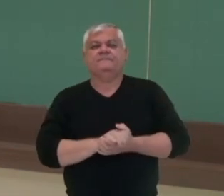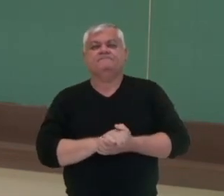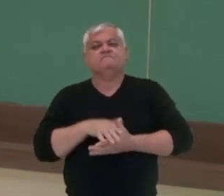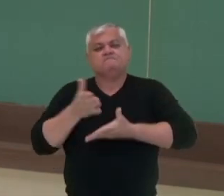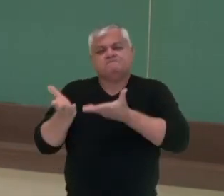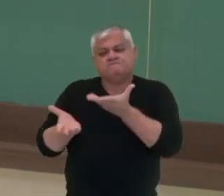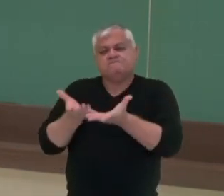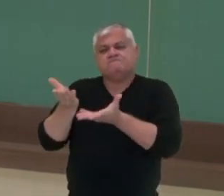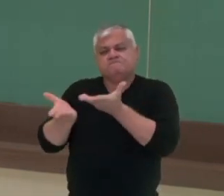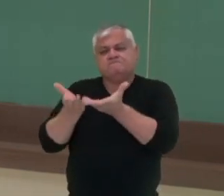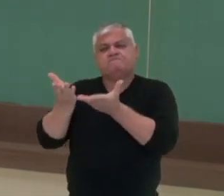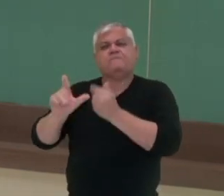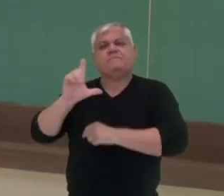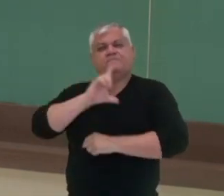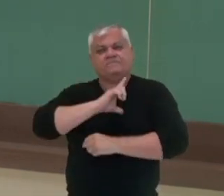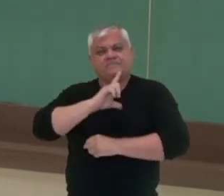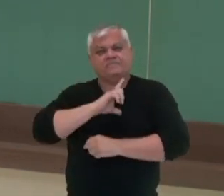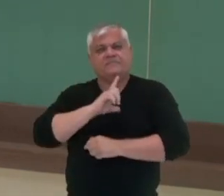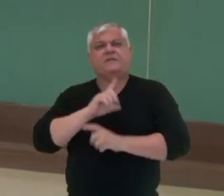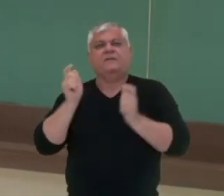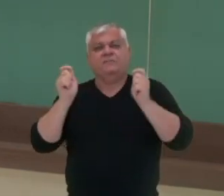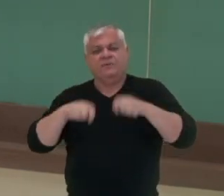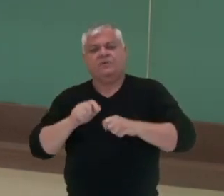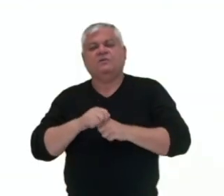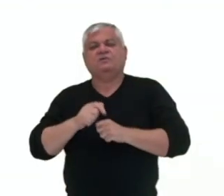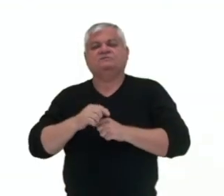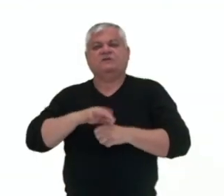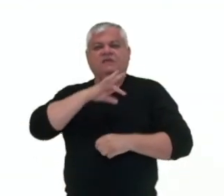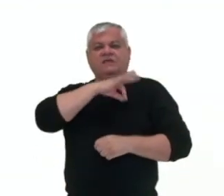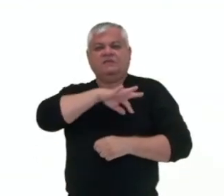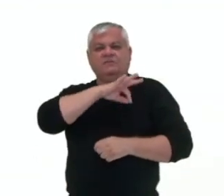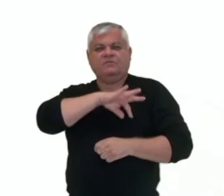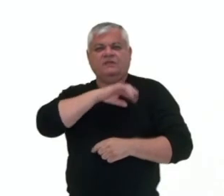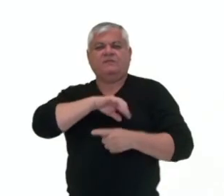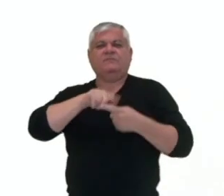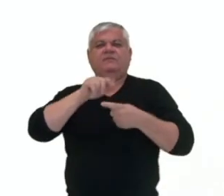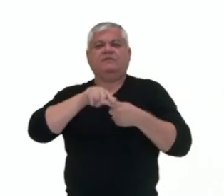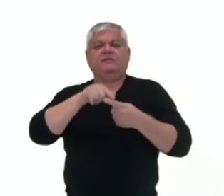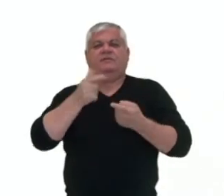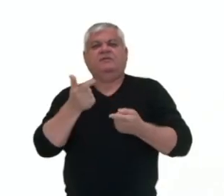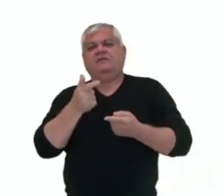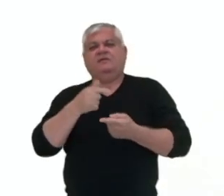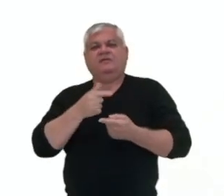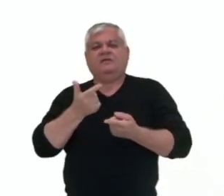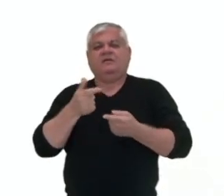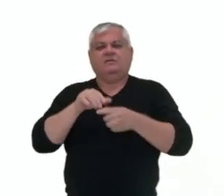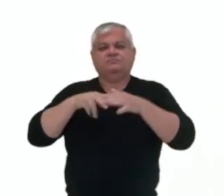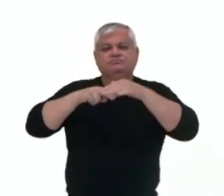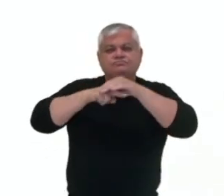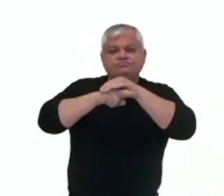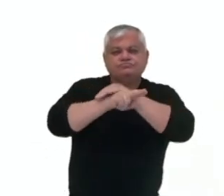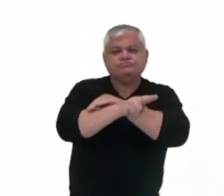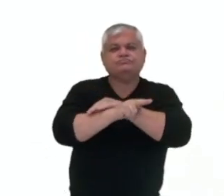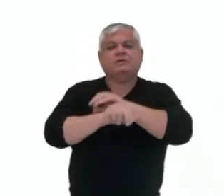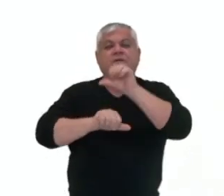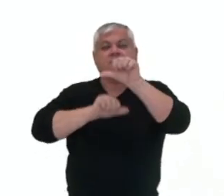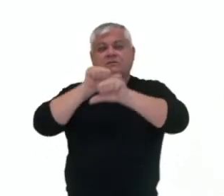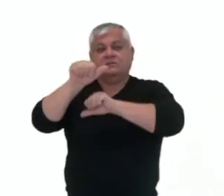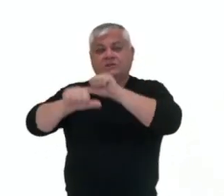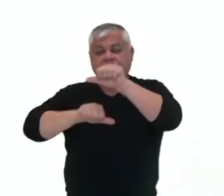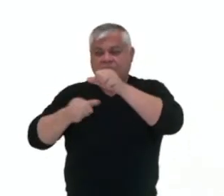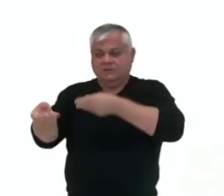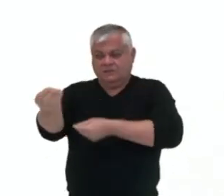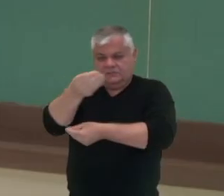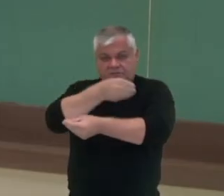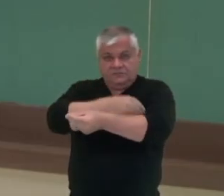Existe tratamento, né? Pode ser quimioterapia, imunoterapia, radioterapia, o transplante da medula óssea, onde